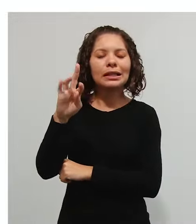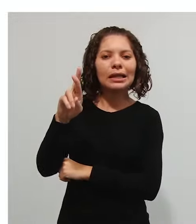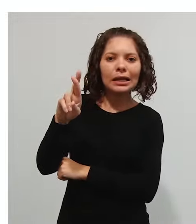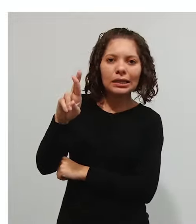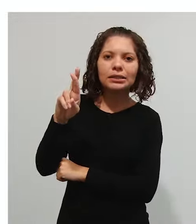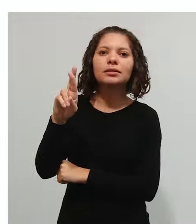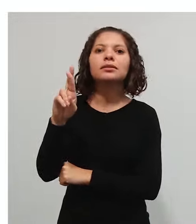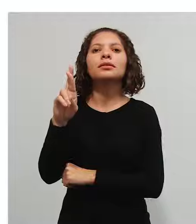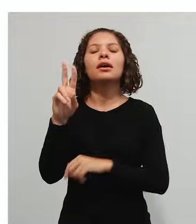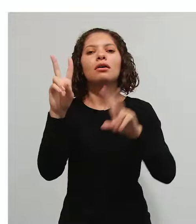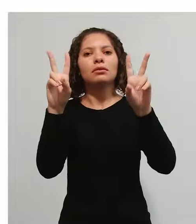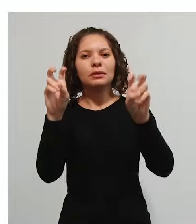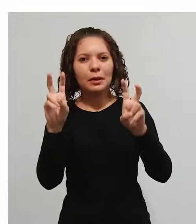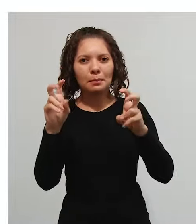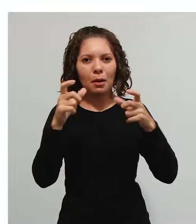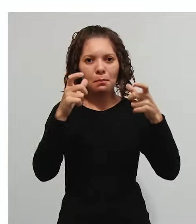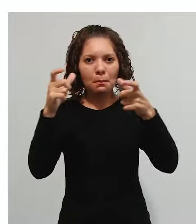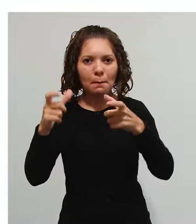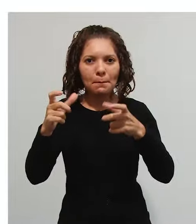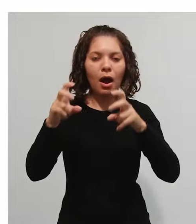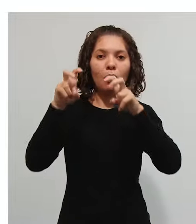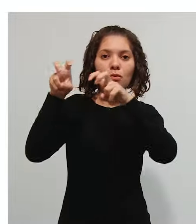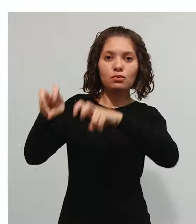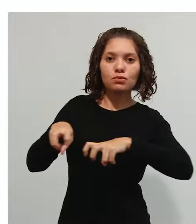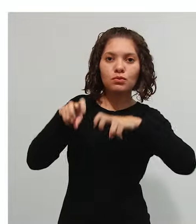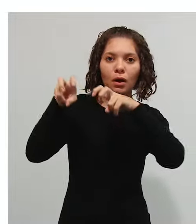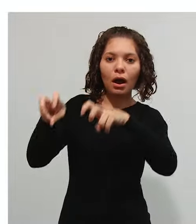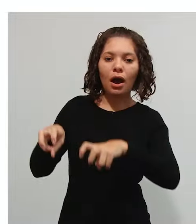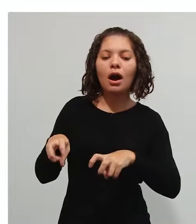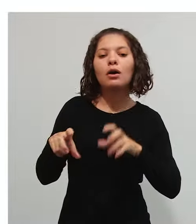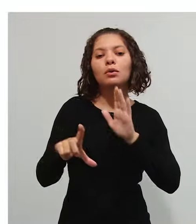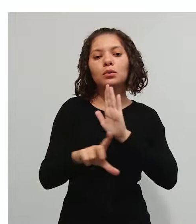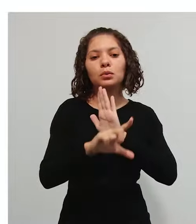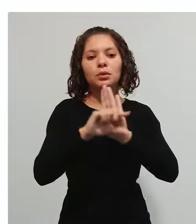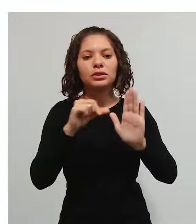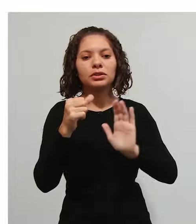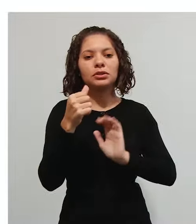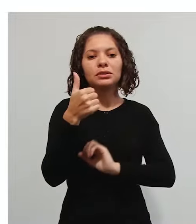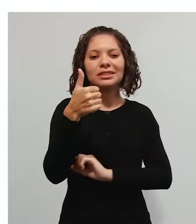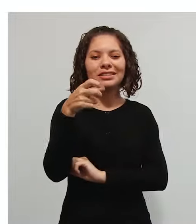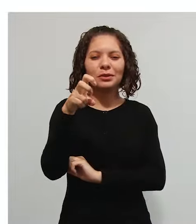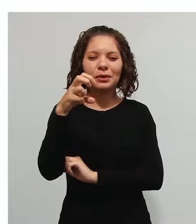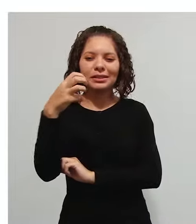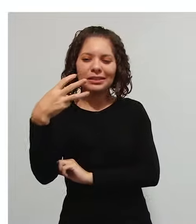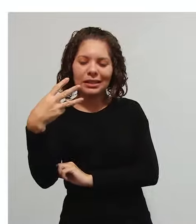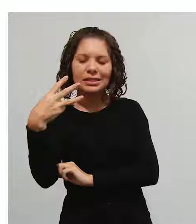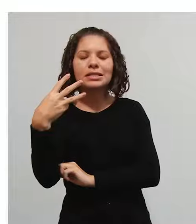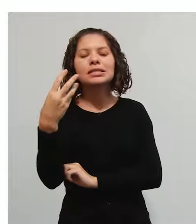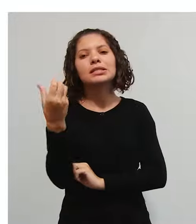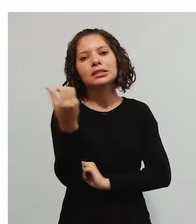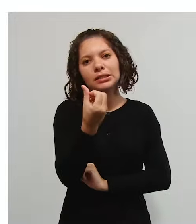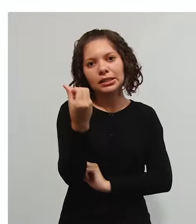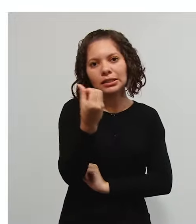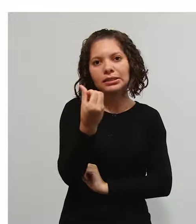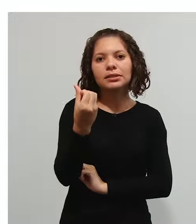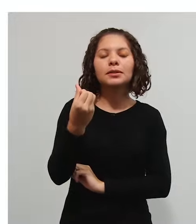propriedade territorial Rural tá tá no 1536 ele tem um